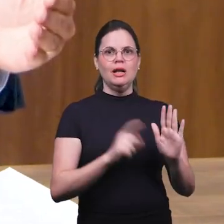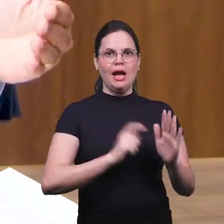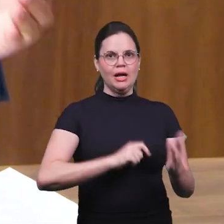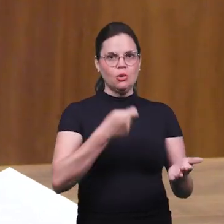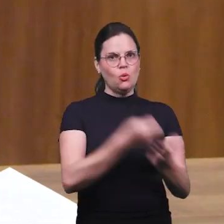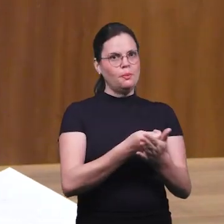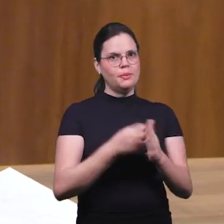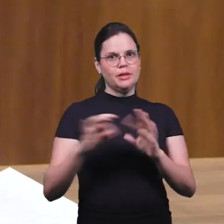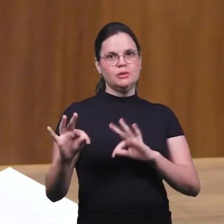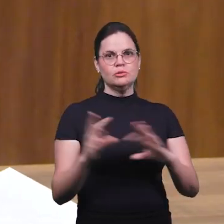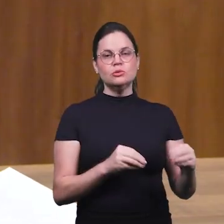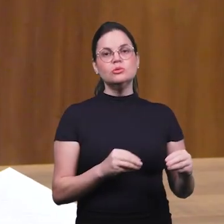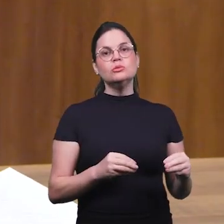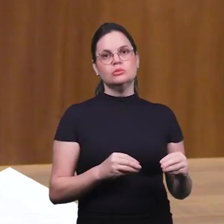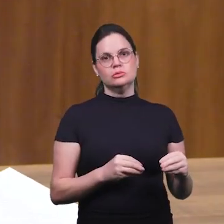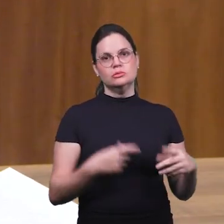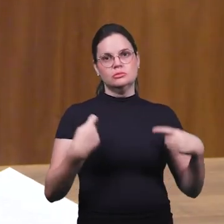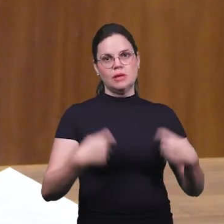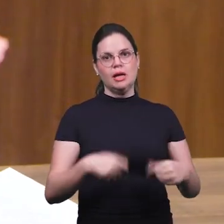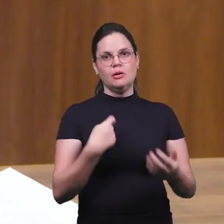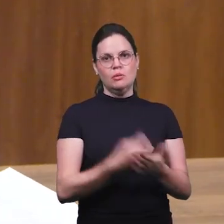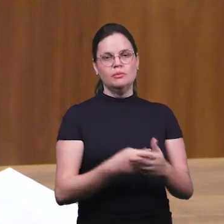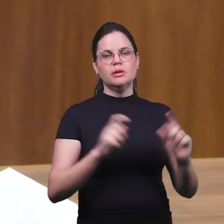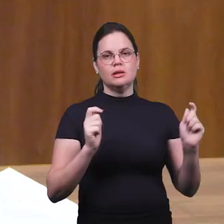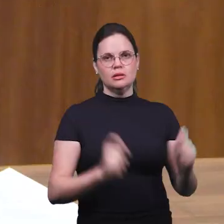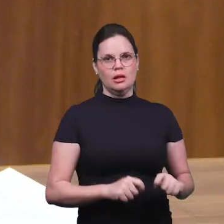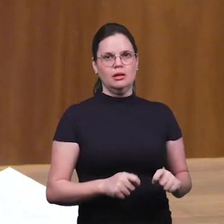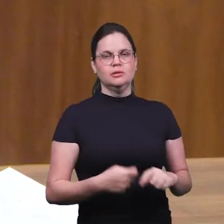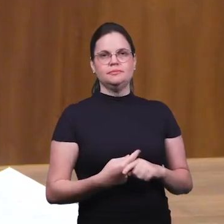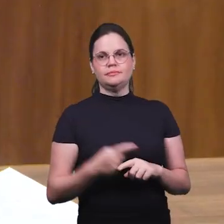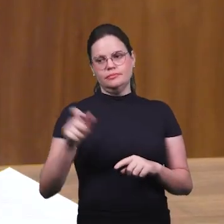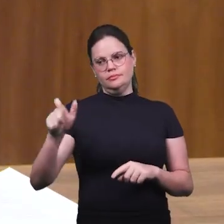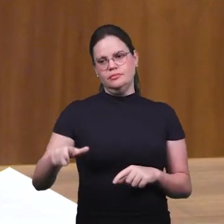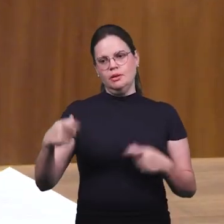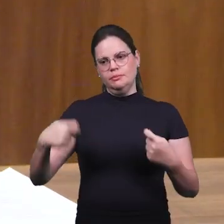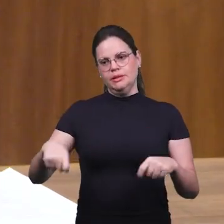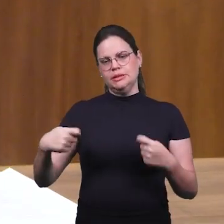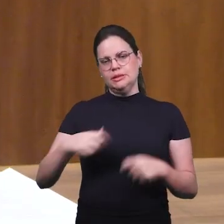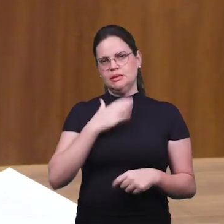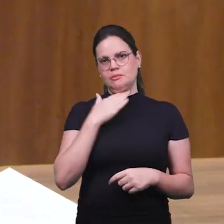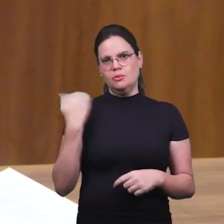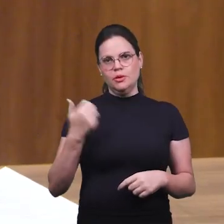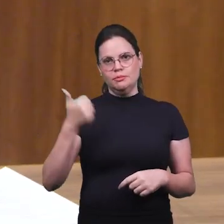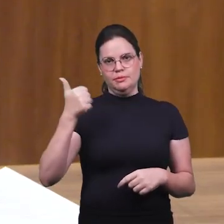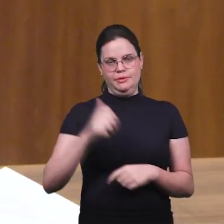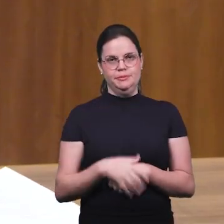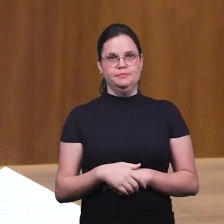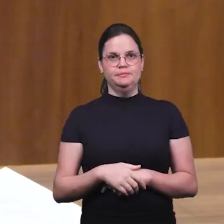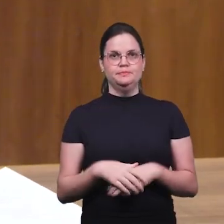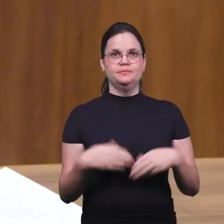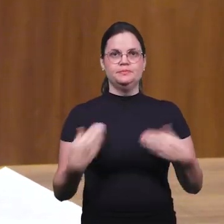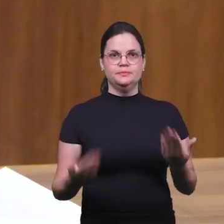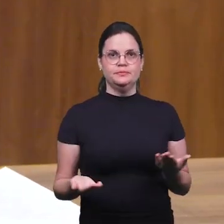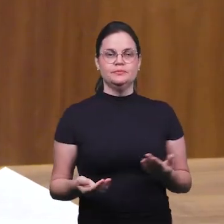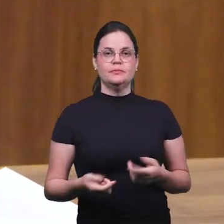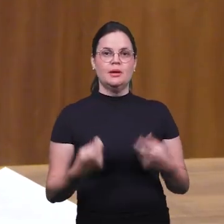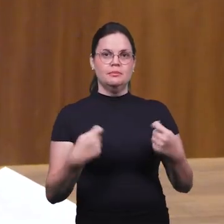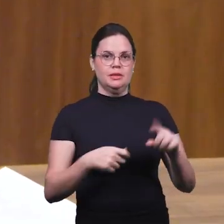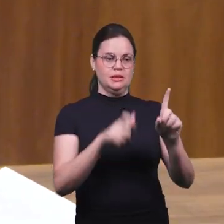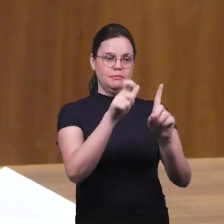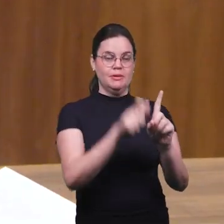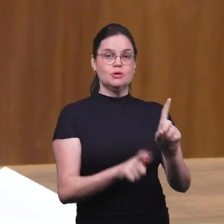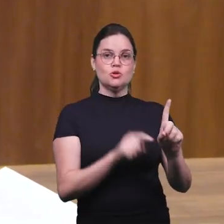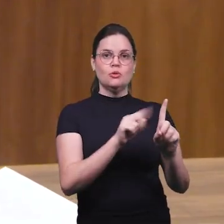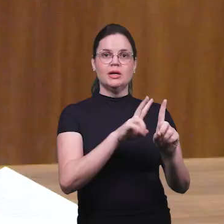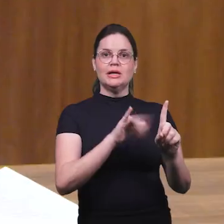só tem eficácia após a morte do autor da herança, do testador, né? Certo. Então é necessário que você tenha um executor. Então